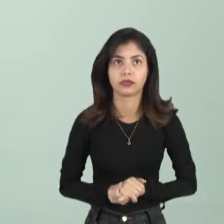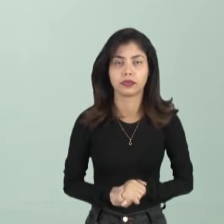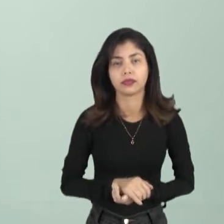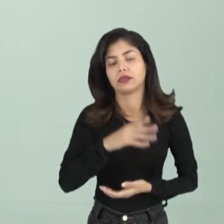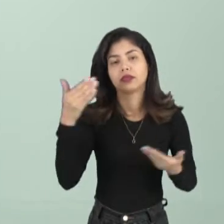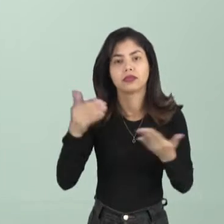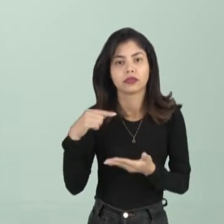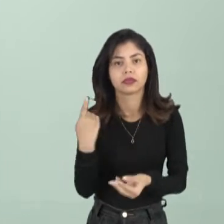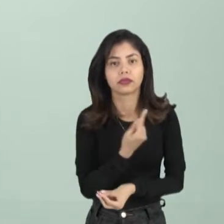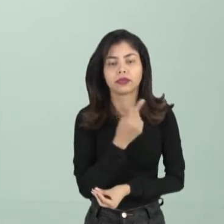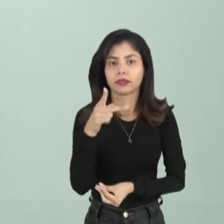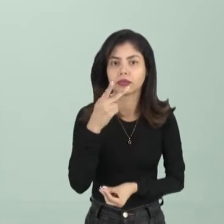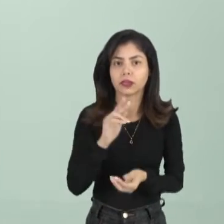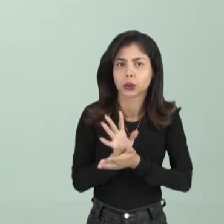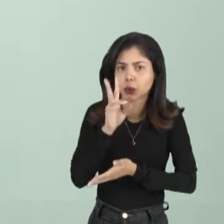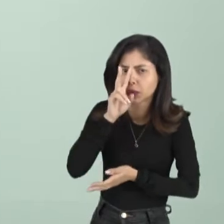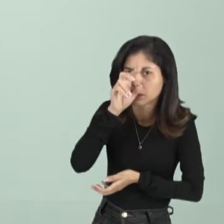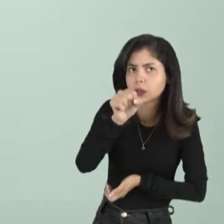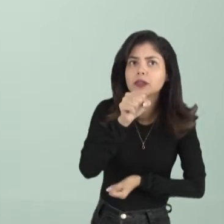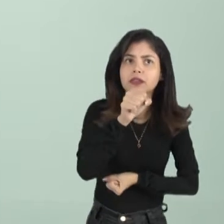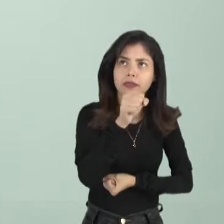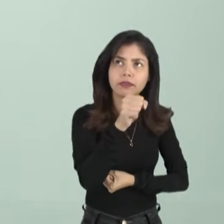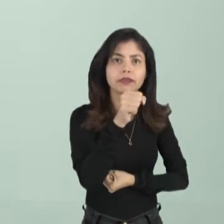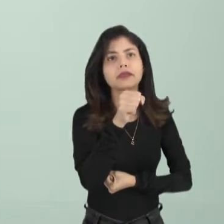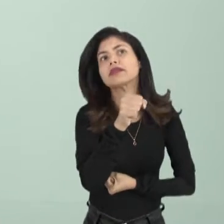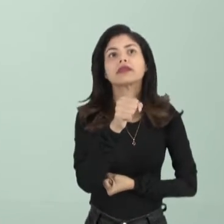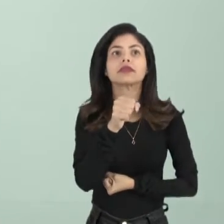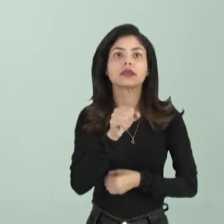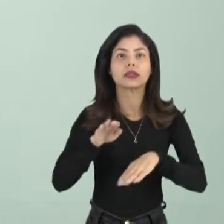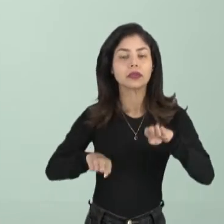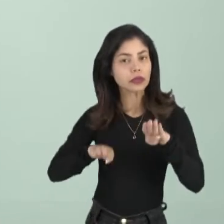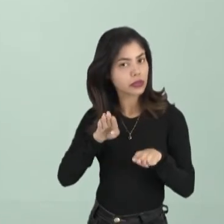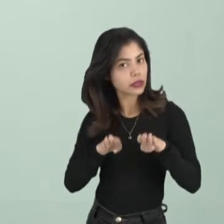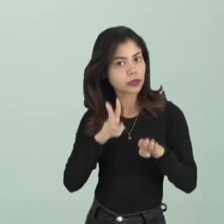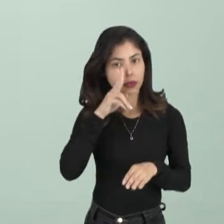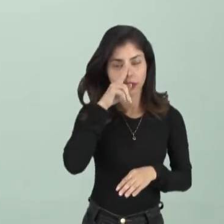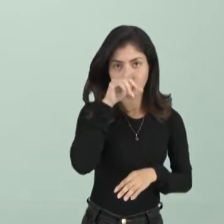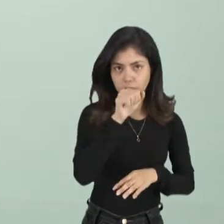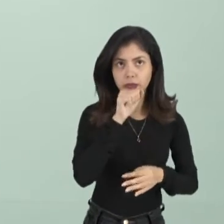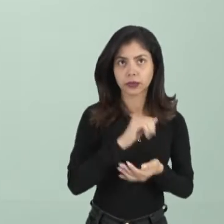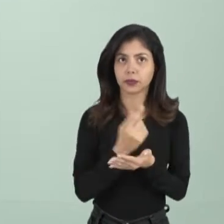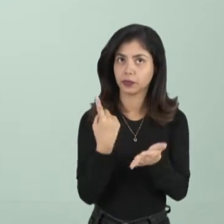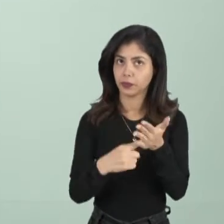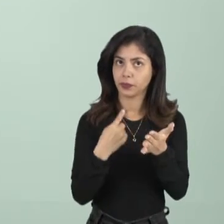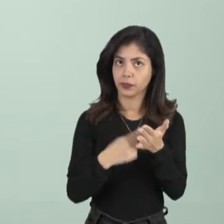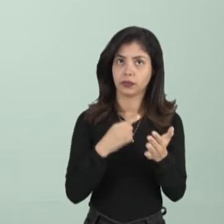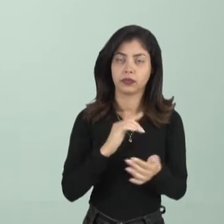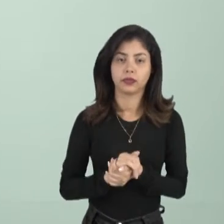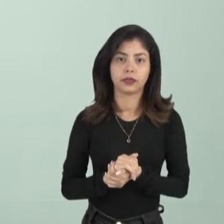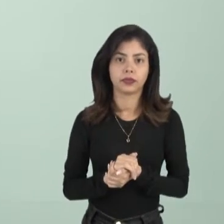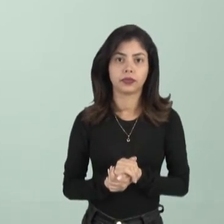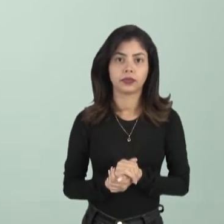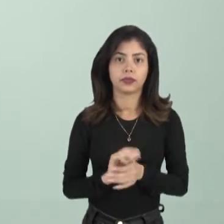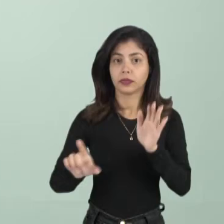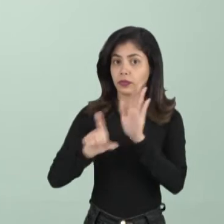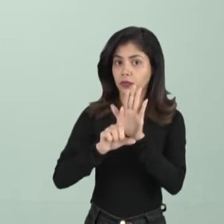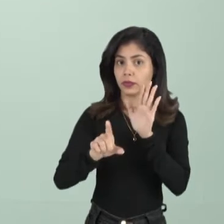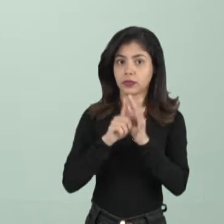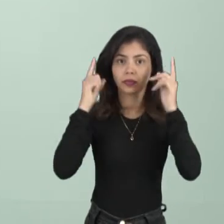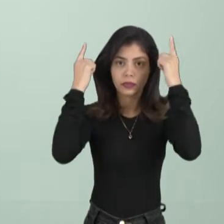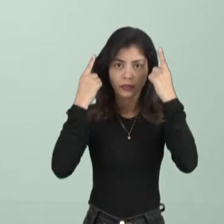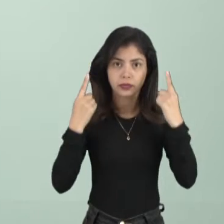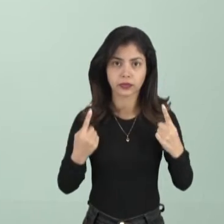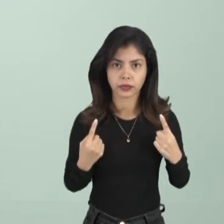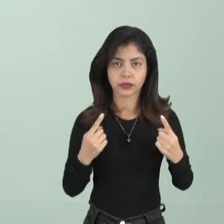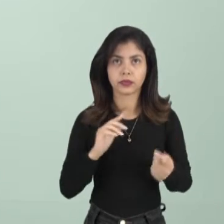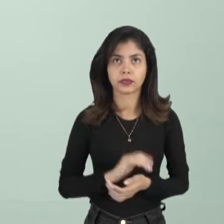falar de forças, o equilíbrio das forças considerando as leis de Newton, Eu vou tentar, no